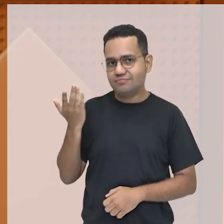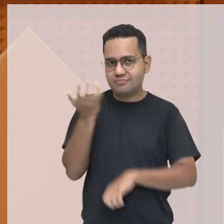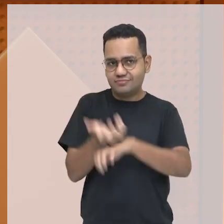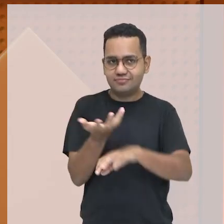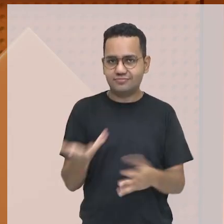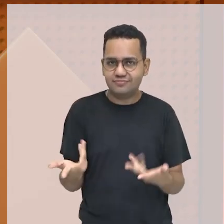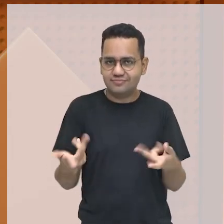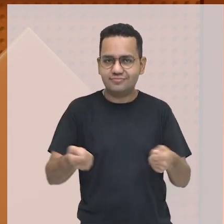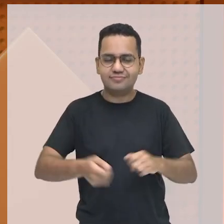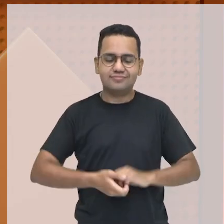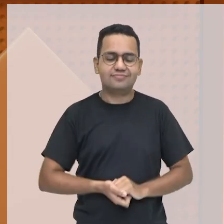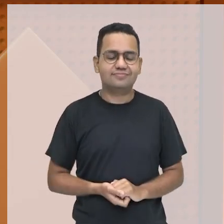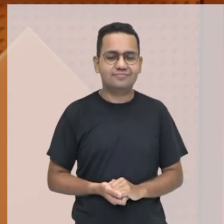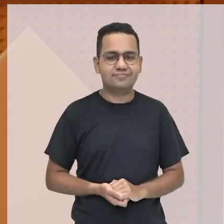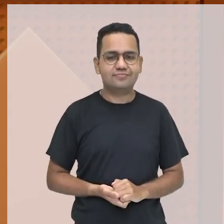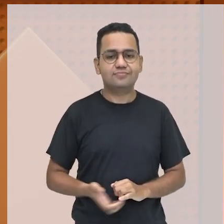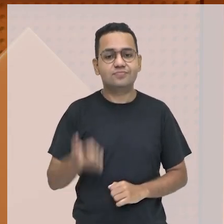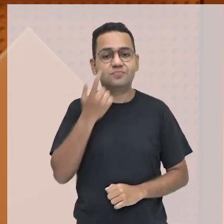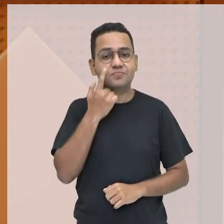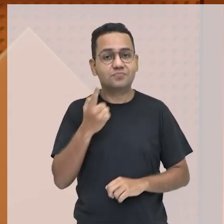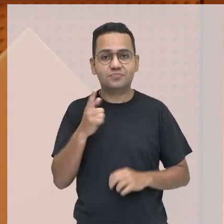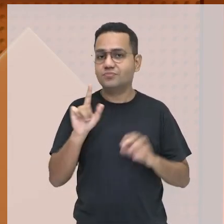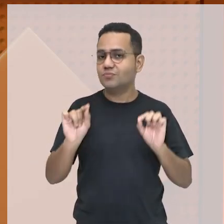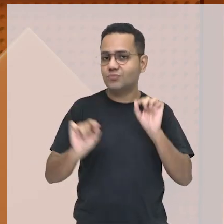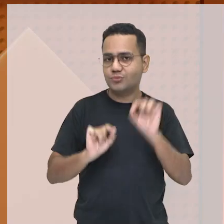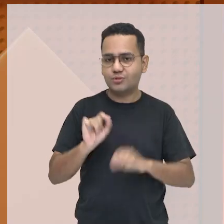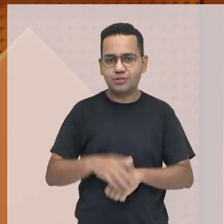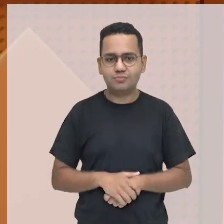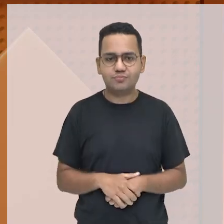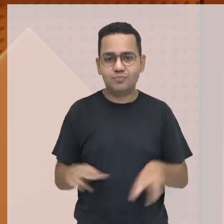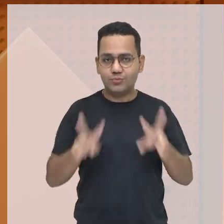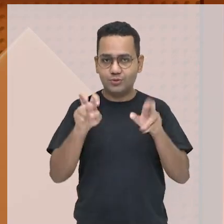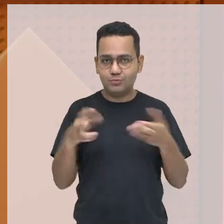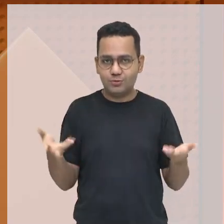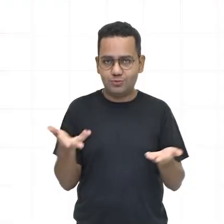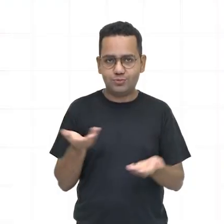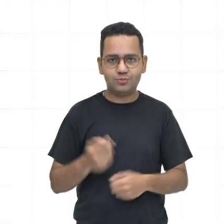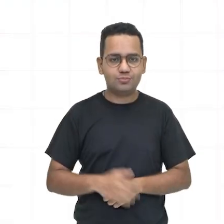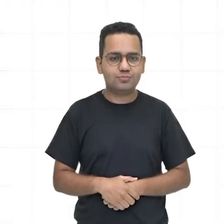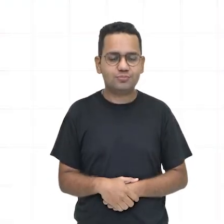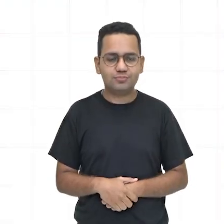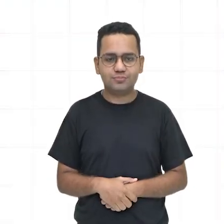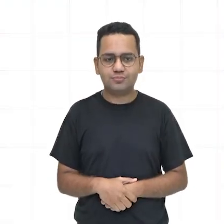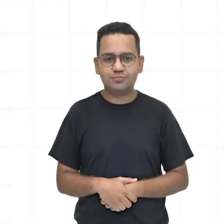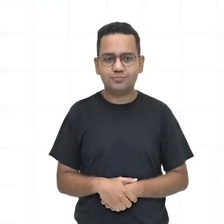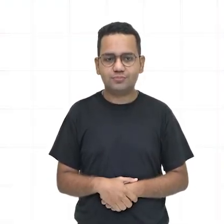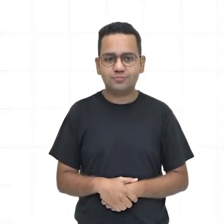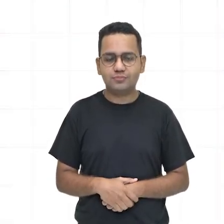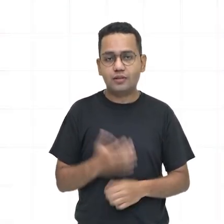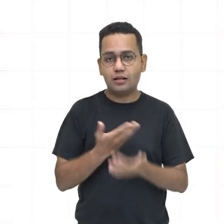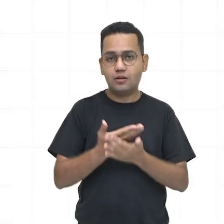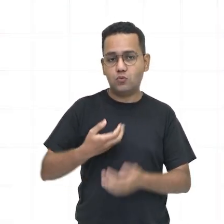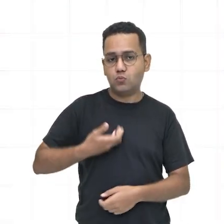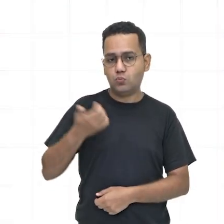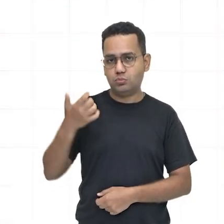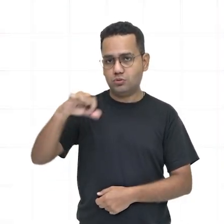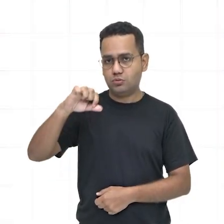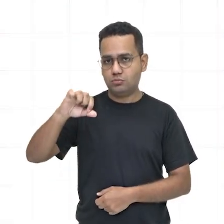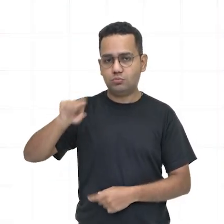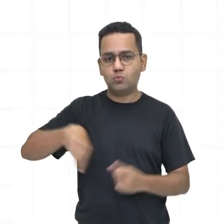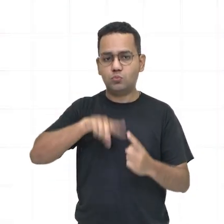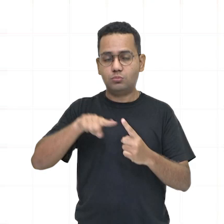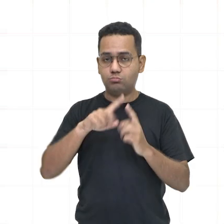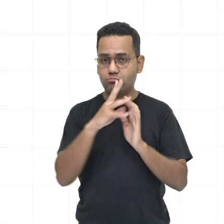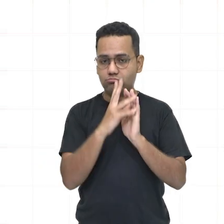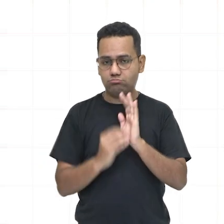gloriosa disciplina, e nós vamos ver aí alguns detalhes da nossa aula de hoje. Vamos à aula de número 19,